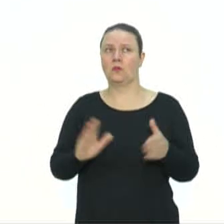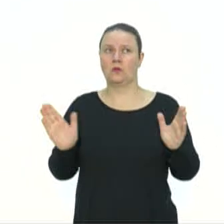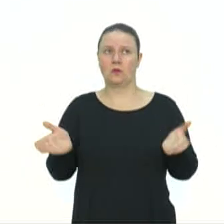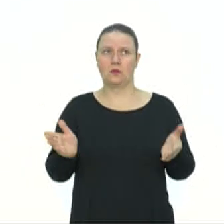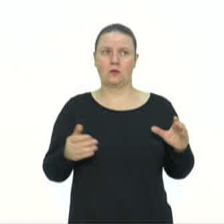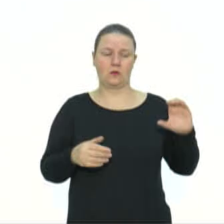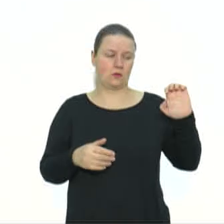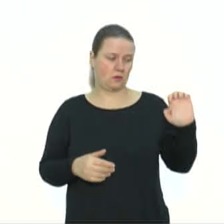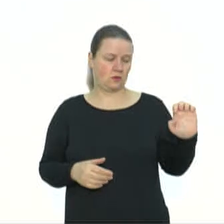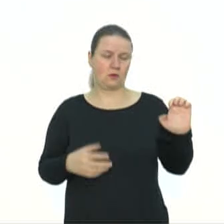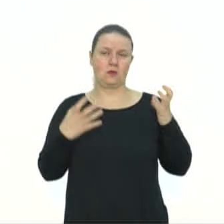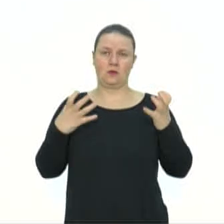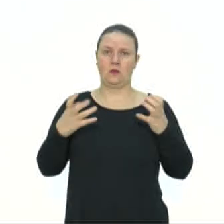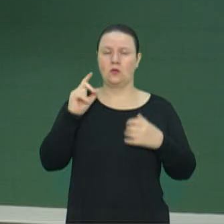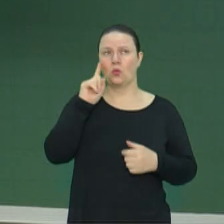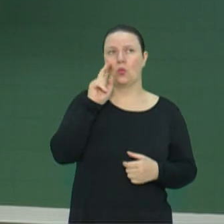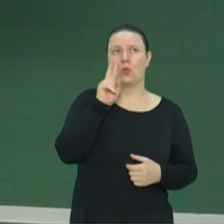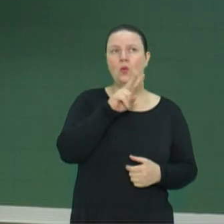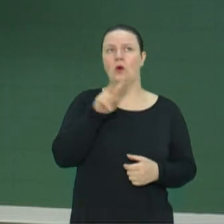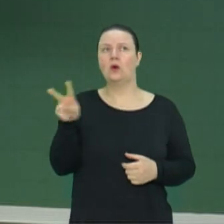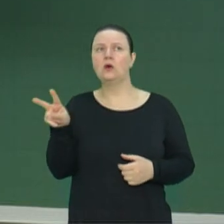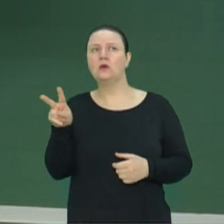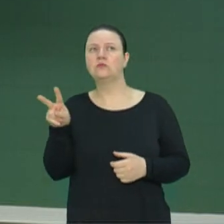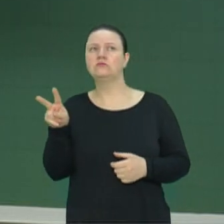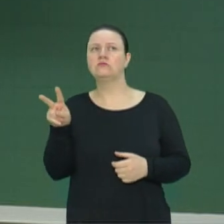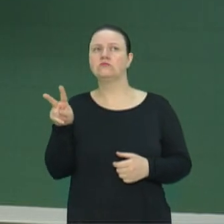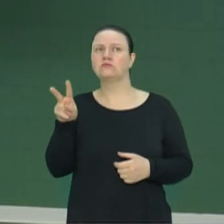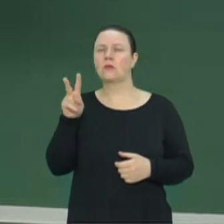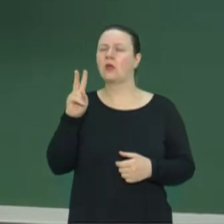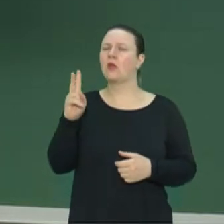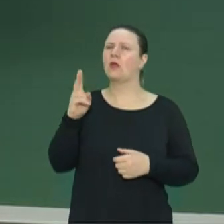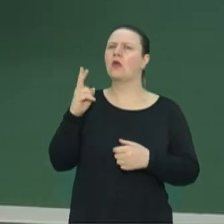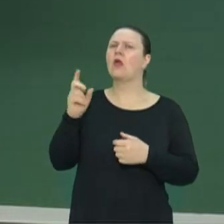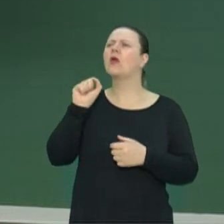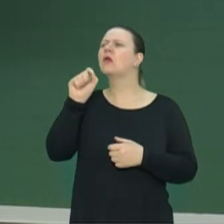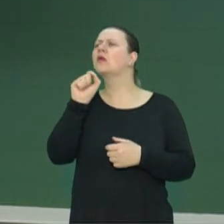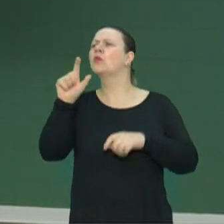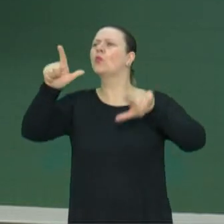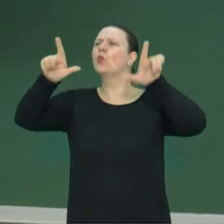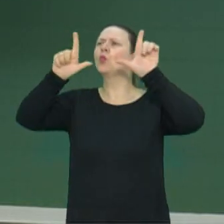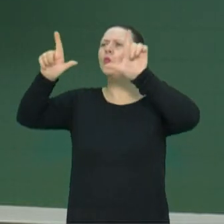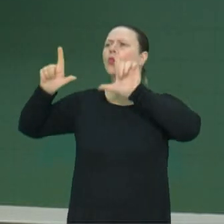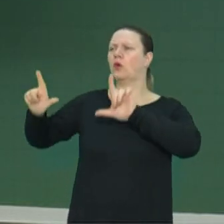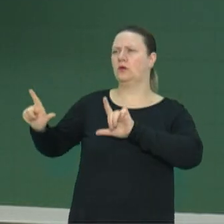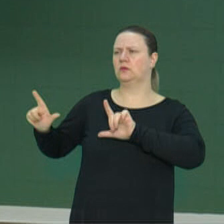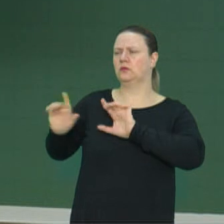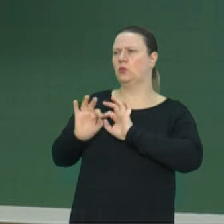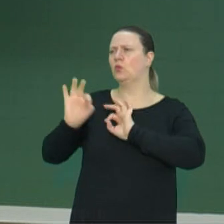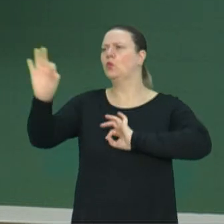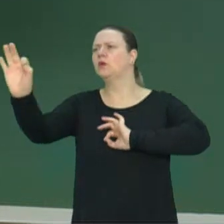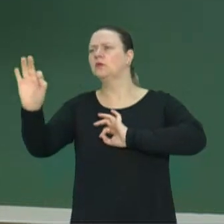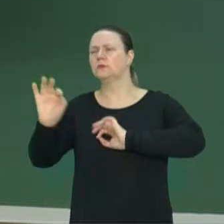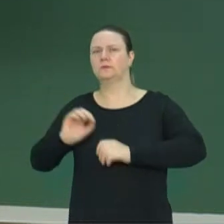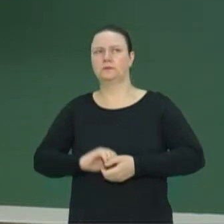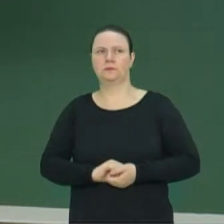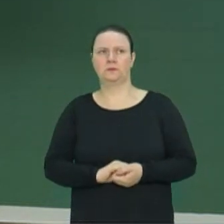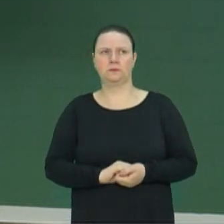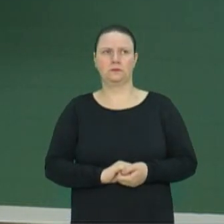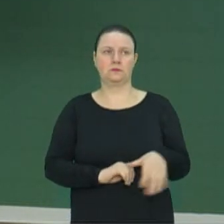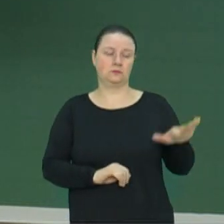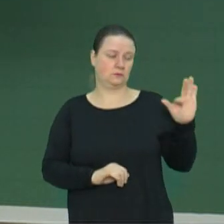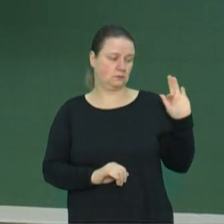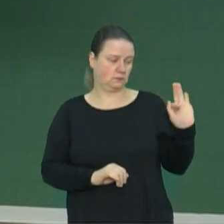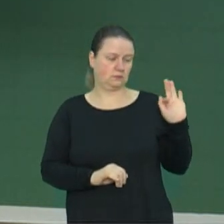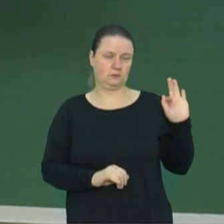que estão ali. Se estão ali é porque está longe. Então, aqueles. Letra F. Aqueles